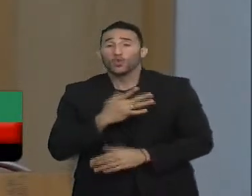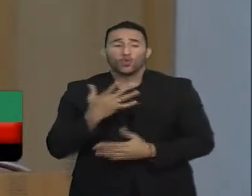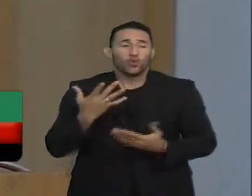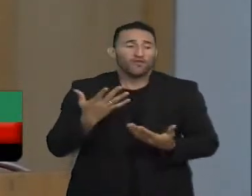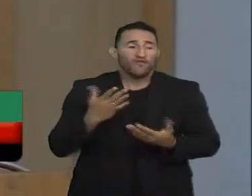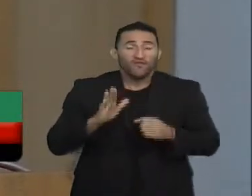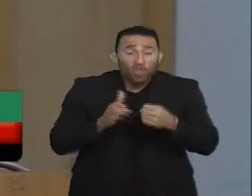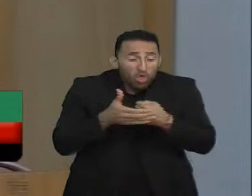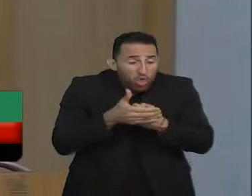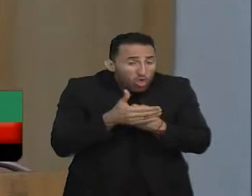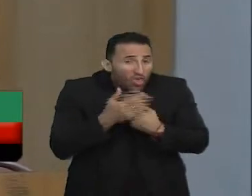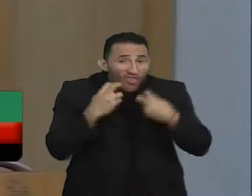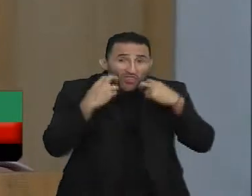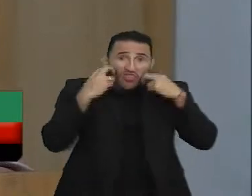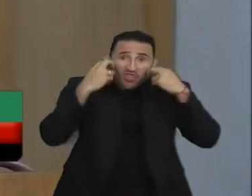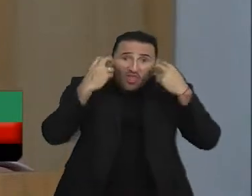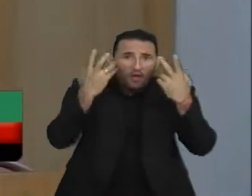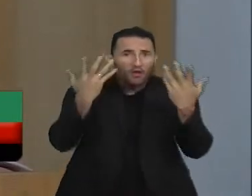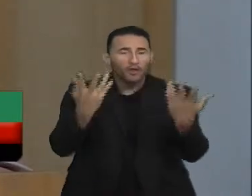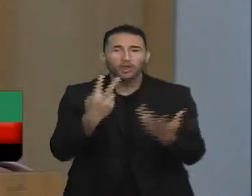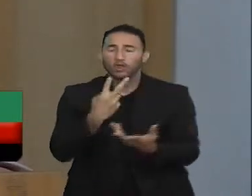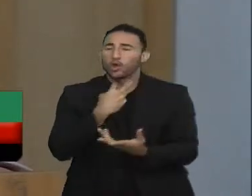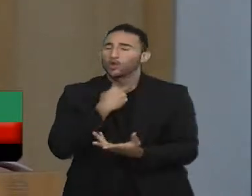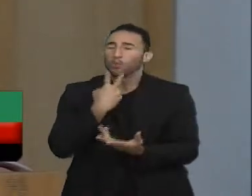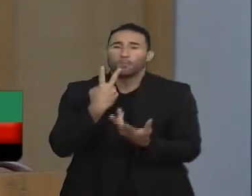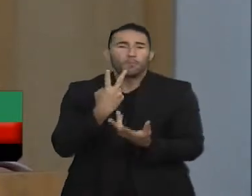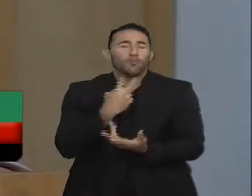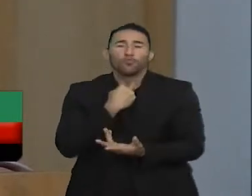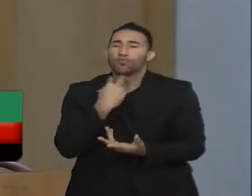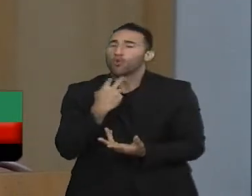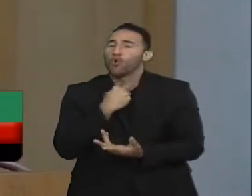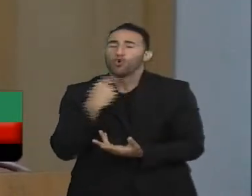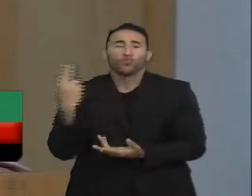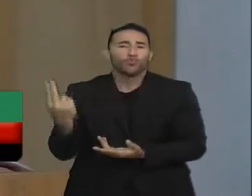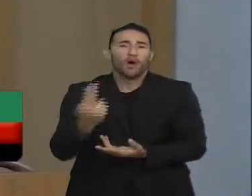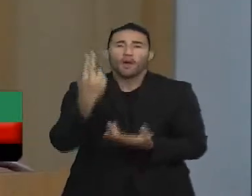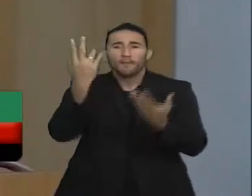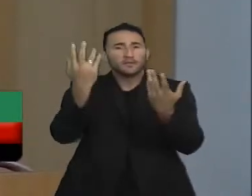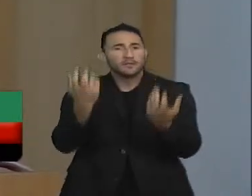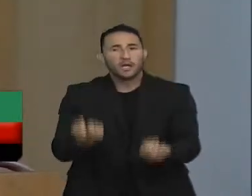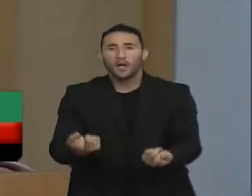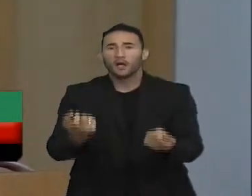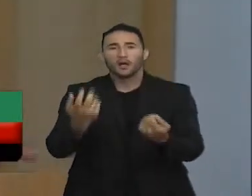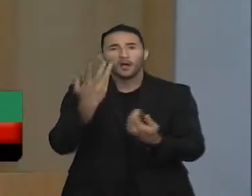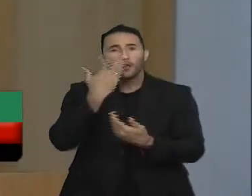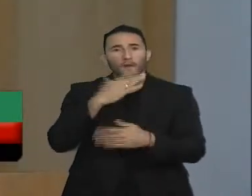Nós temos que virar essa página, nós não podemos deixar que as nossas crianças